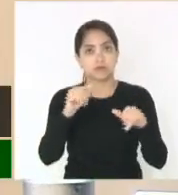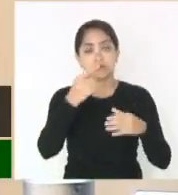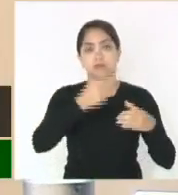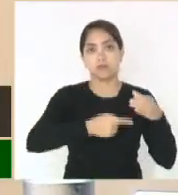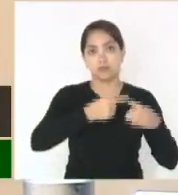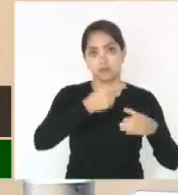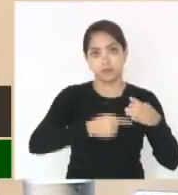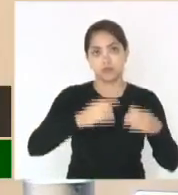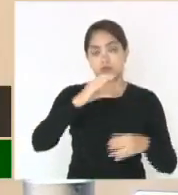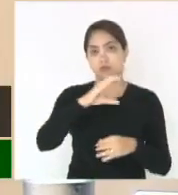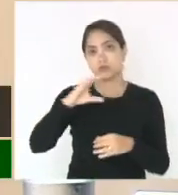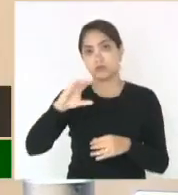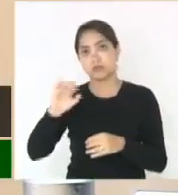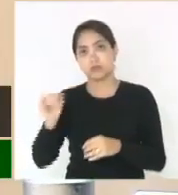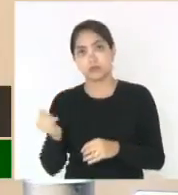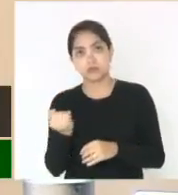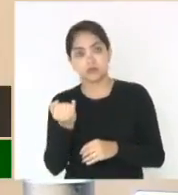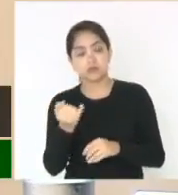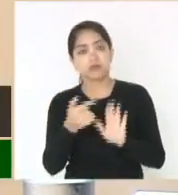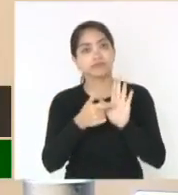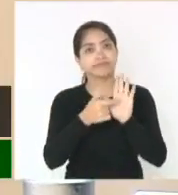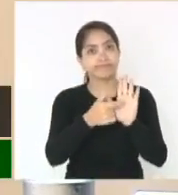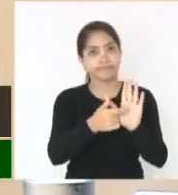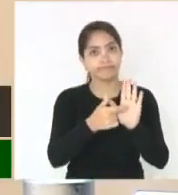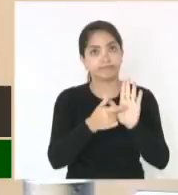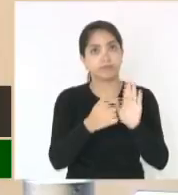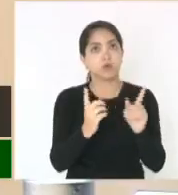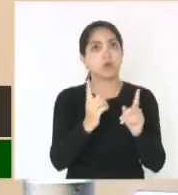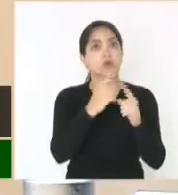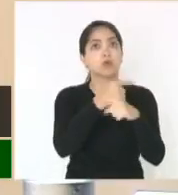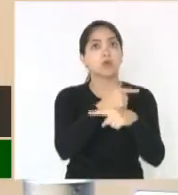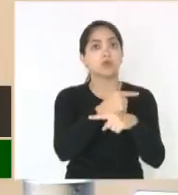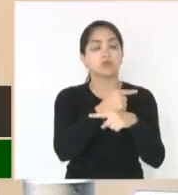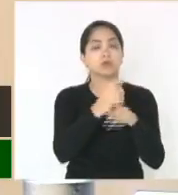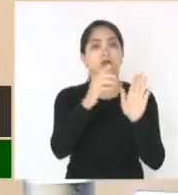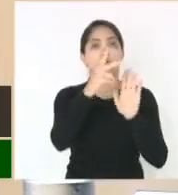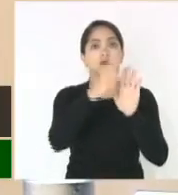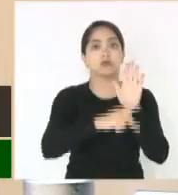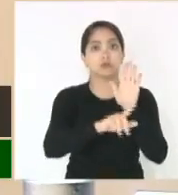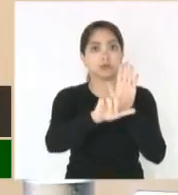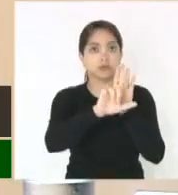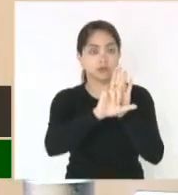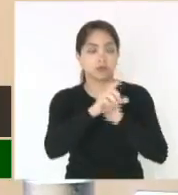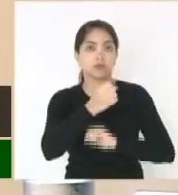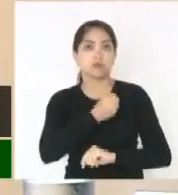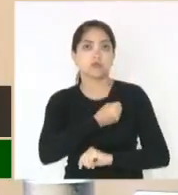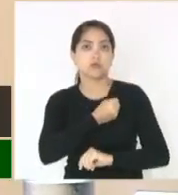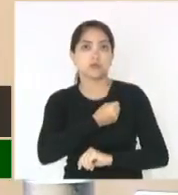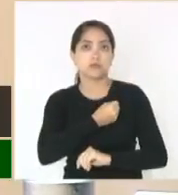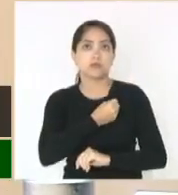de Constituição e Justiça apresentou parecer contrário aos projetos de lei de número